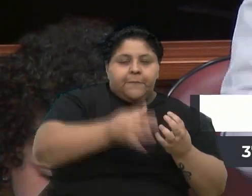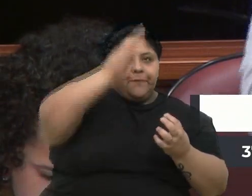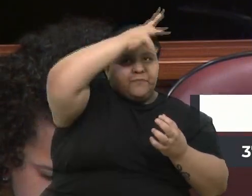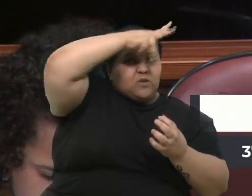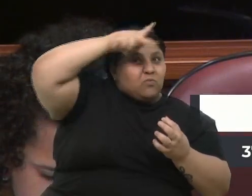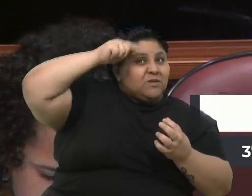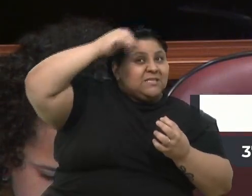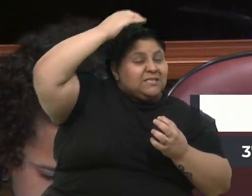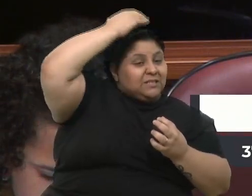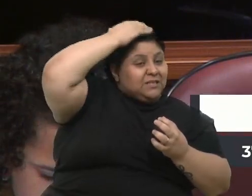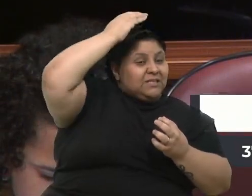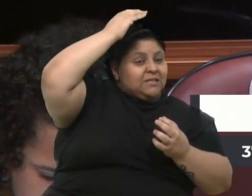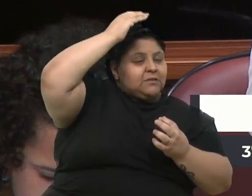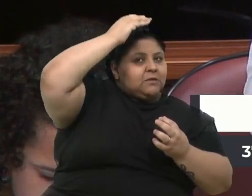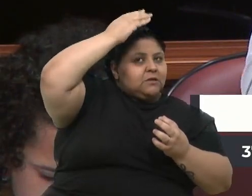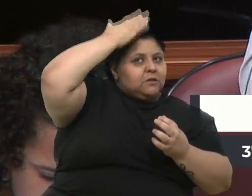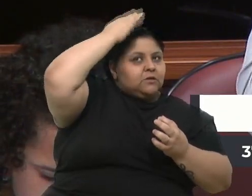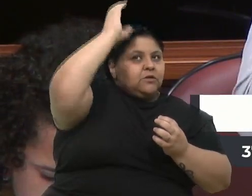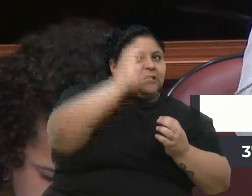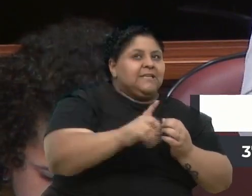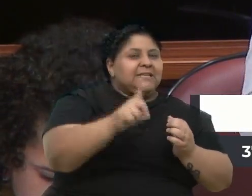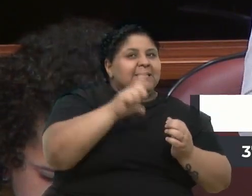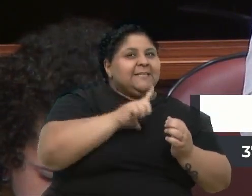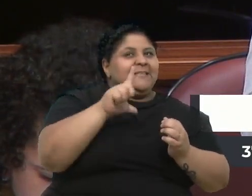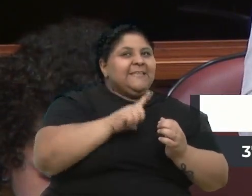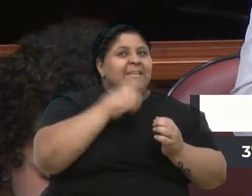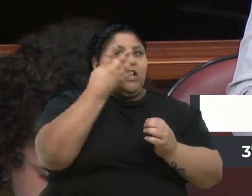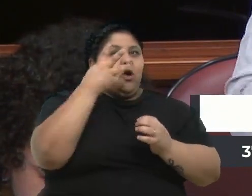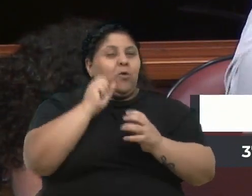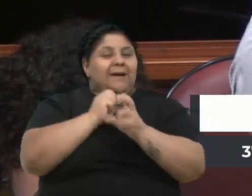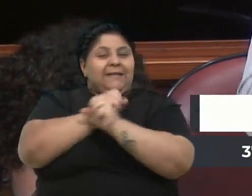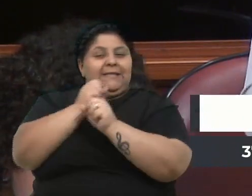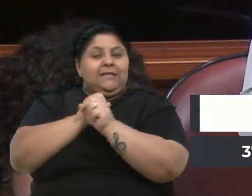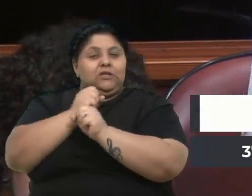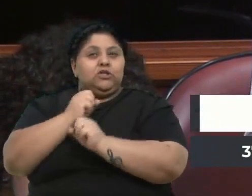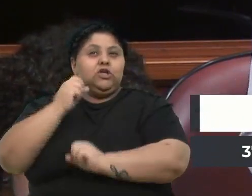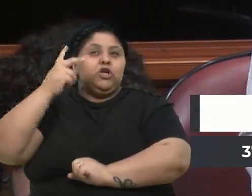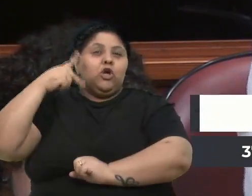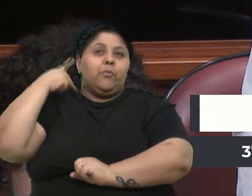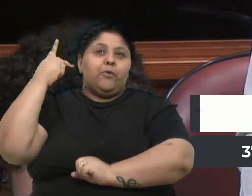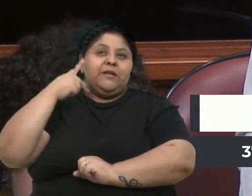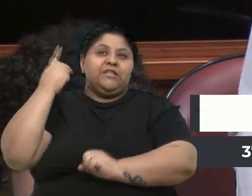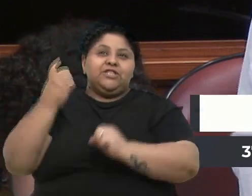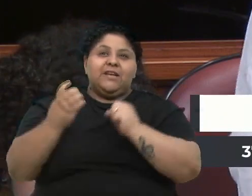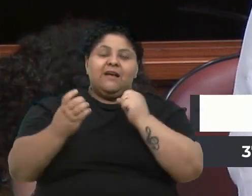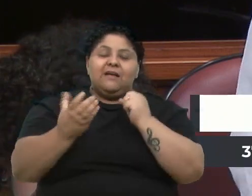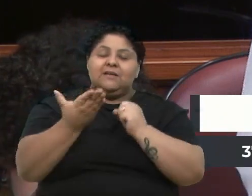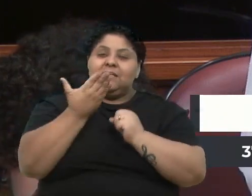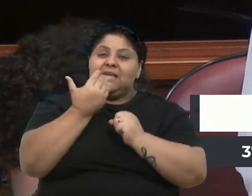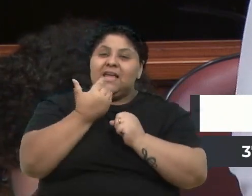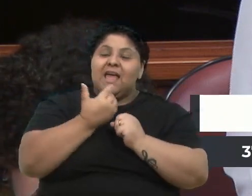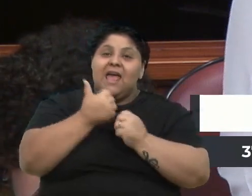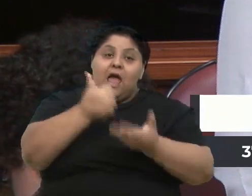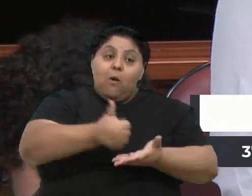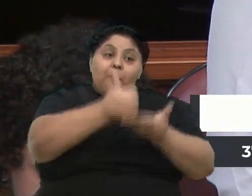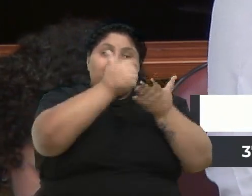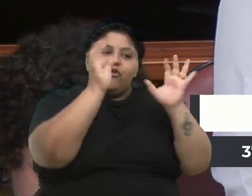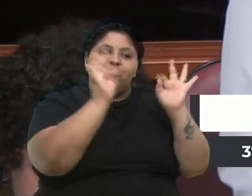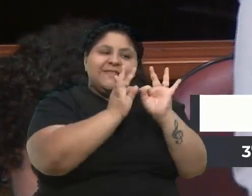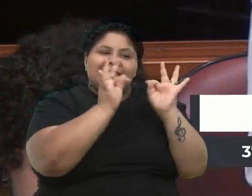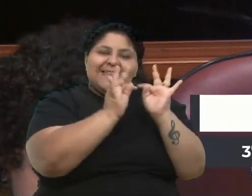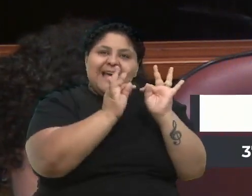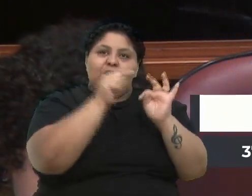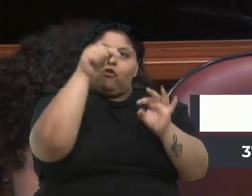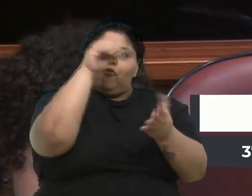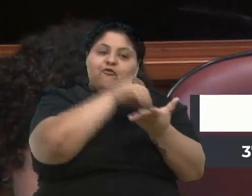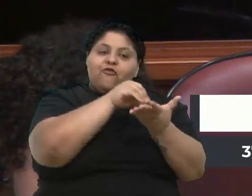tem 40 anos, 4 décadas de política de segurança alimentar, é o apoio técnico. E é o que falta em Caxias. Se